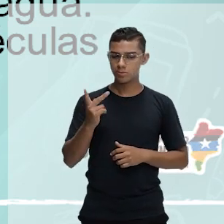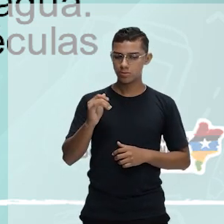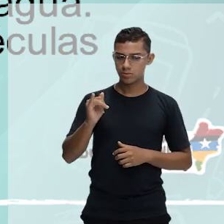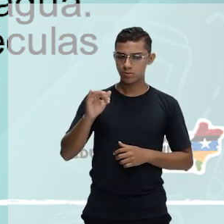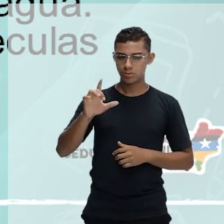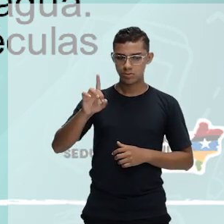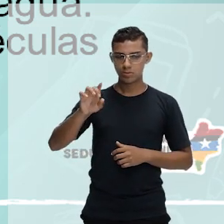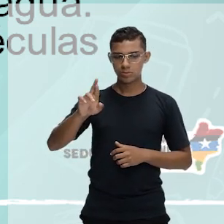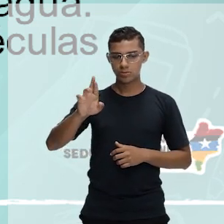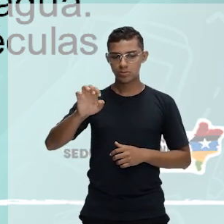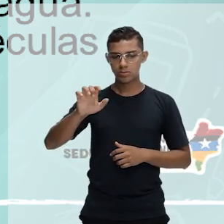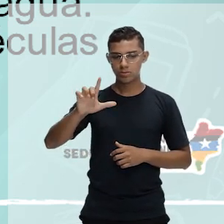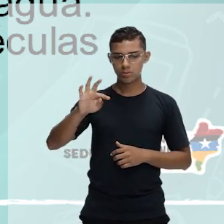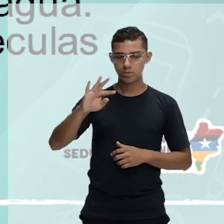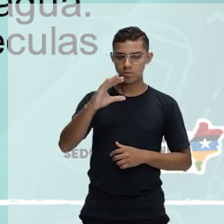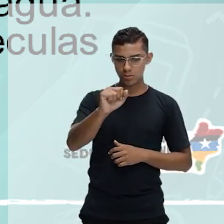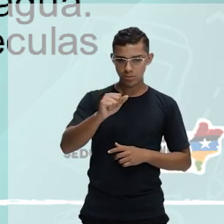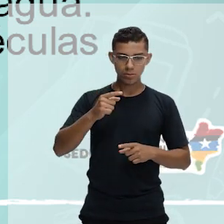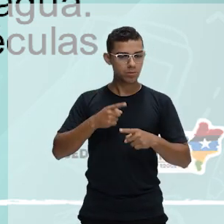Letra